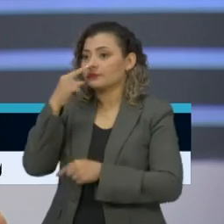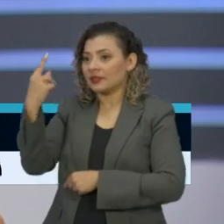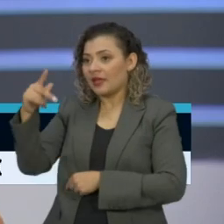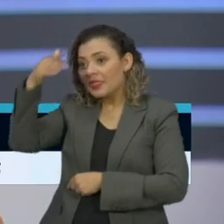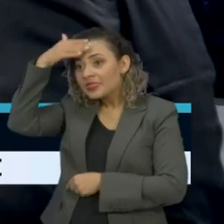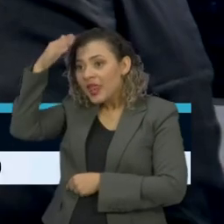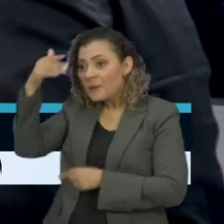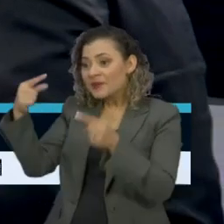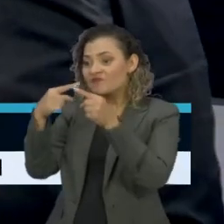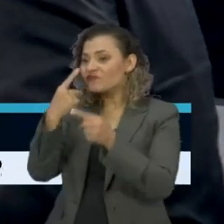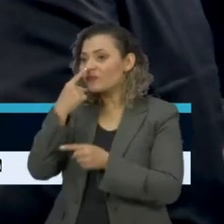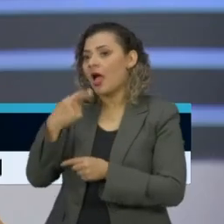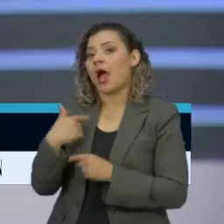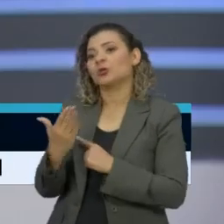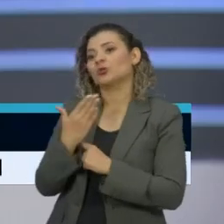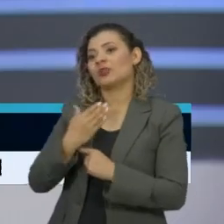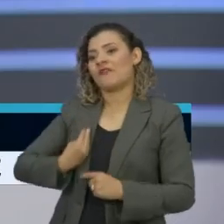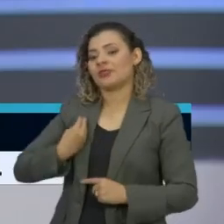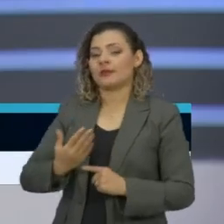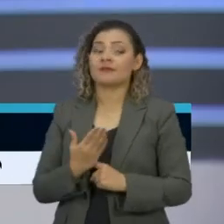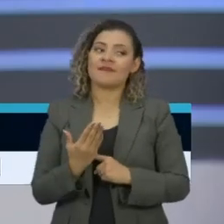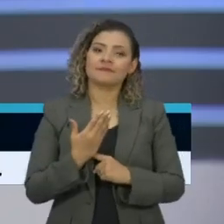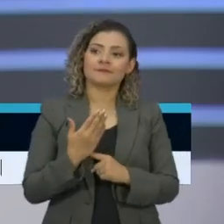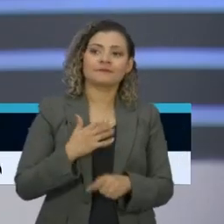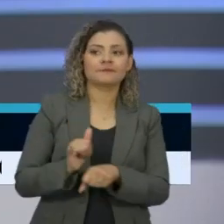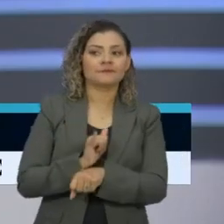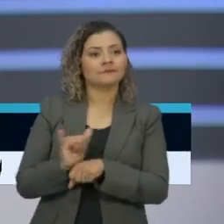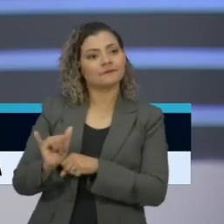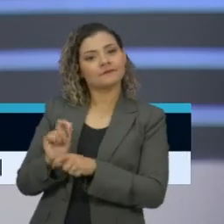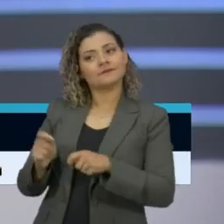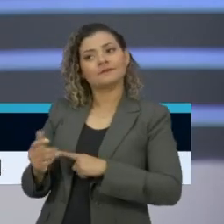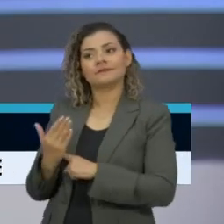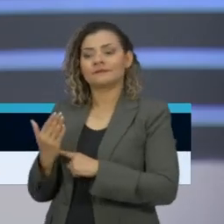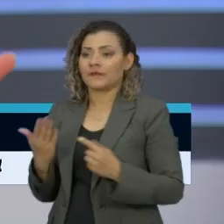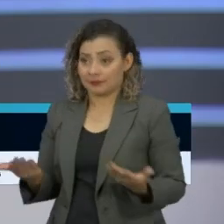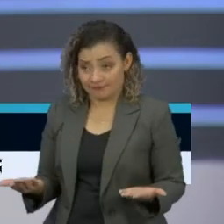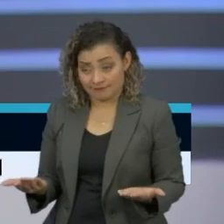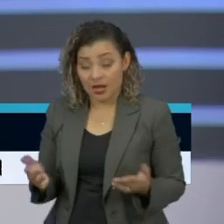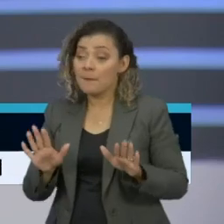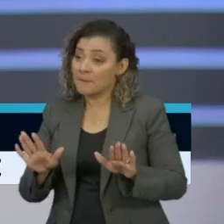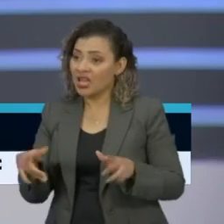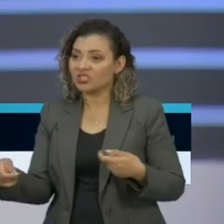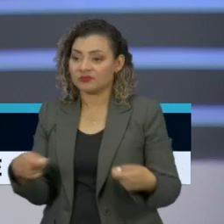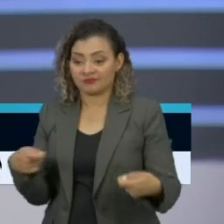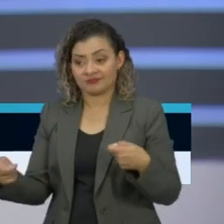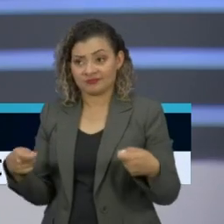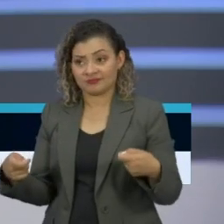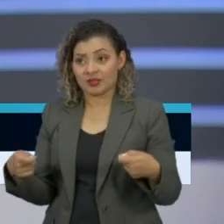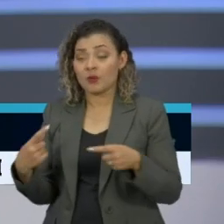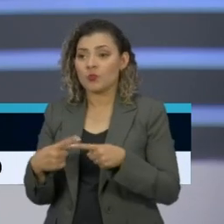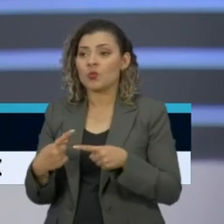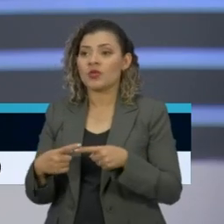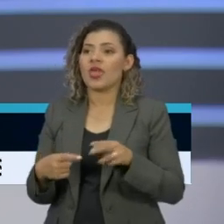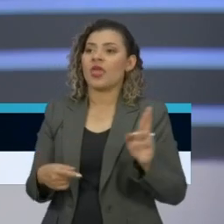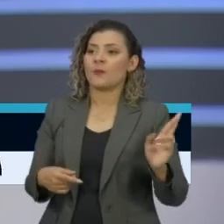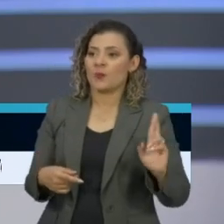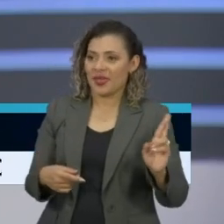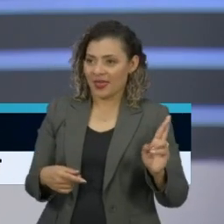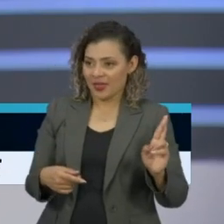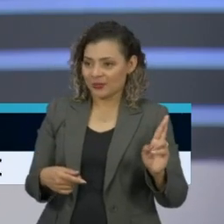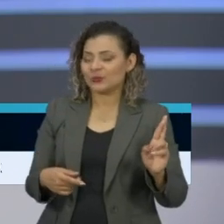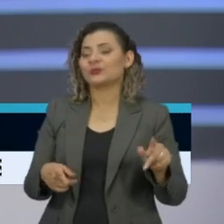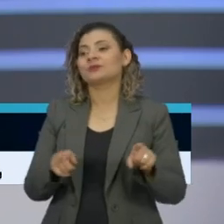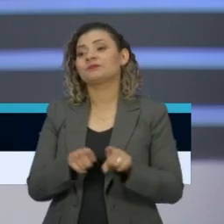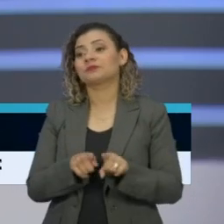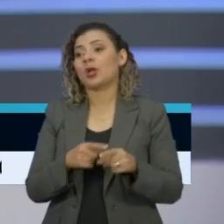diferença. Facilitaria a vida dele. Facilita muito a vida dele. Agora, isso está uma pé de guerra, porque há republicanos, né, há duas senadoras republicanas,